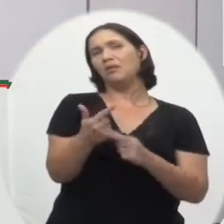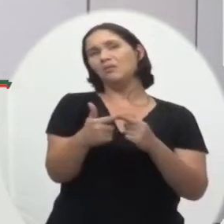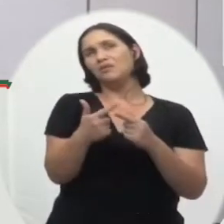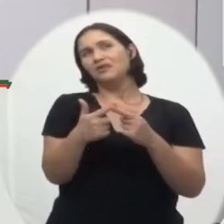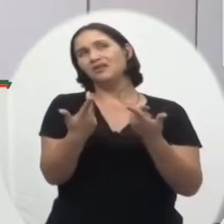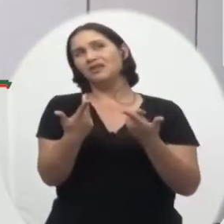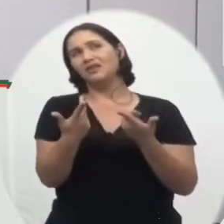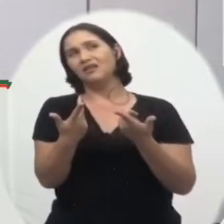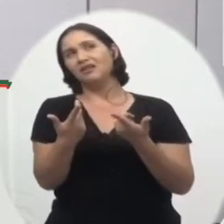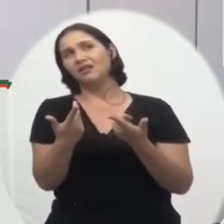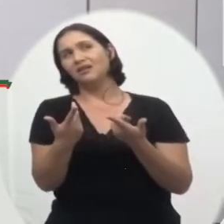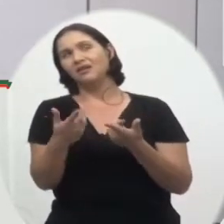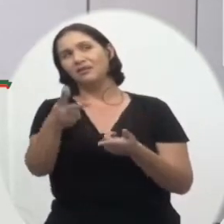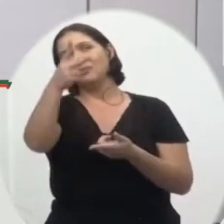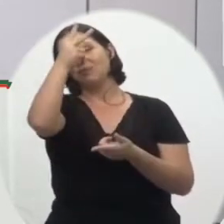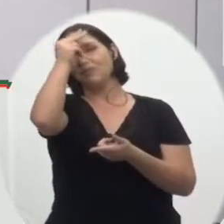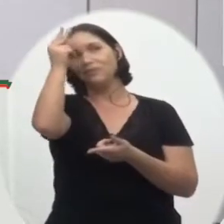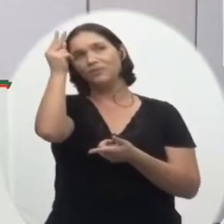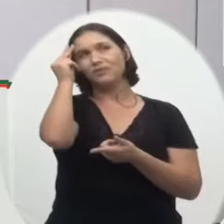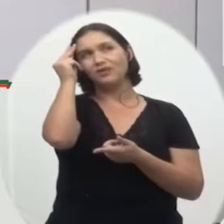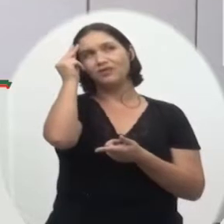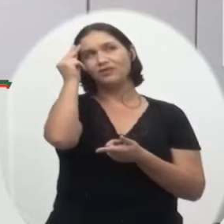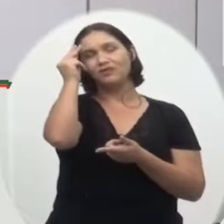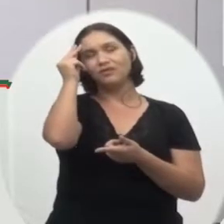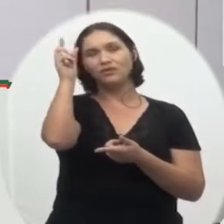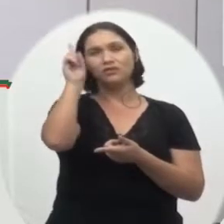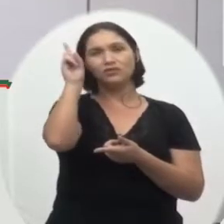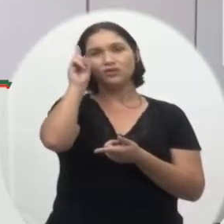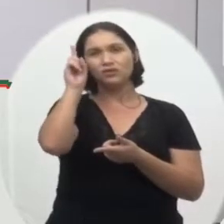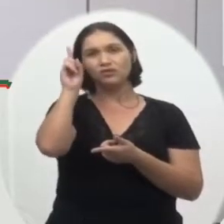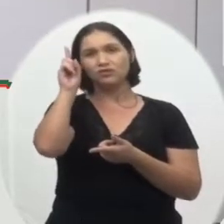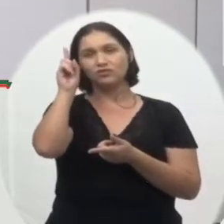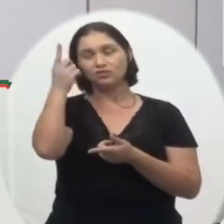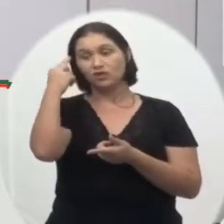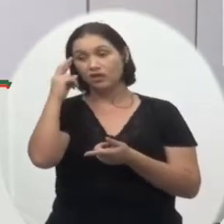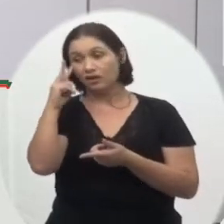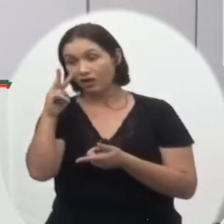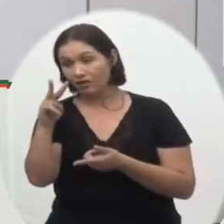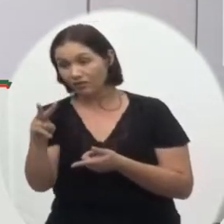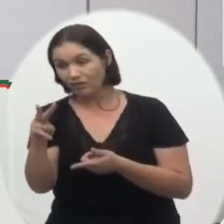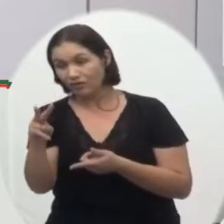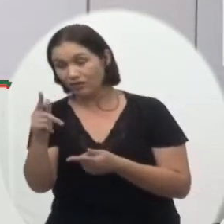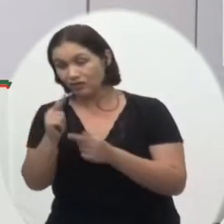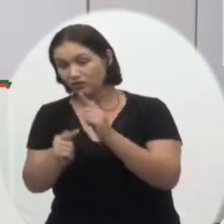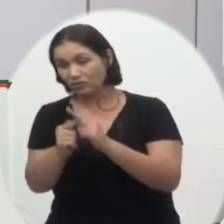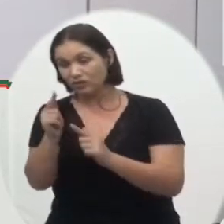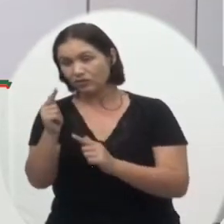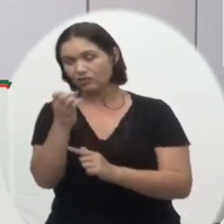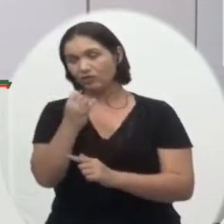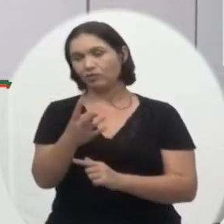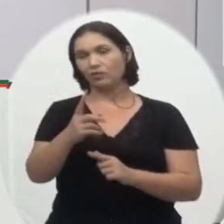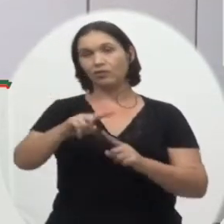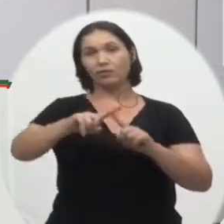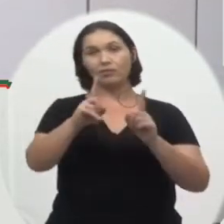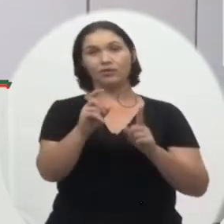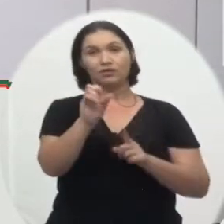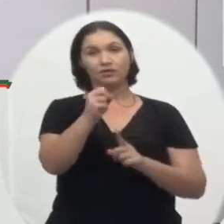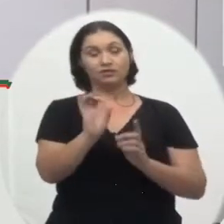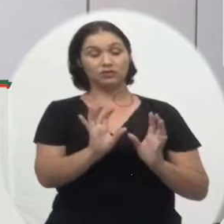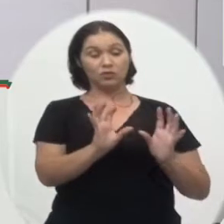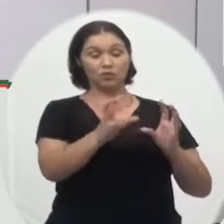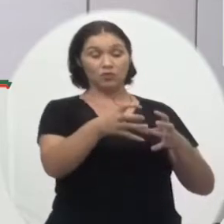ele também não é o papel dele também ir lá e olhar para ver se a matéria-prima é boa ou não é boa, né? Isso quem tem que fazer é o time,